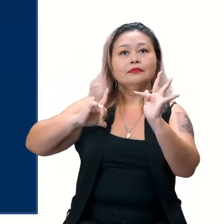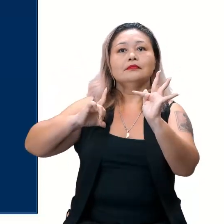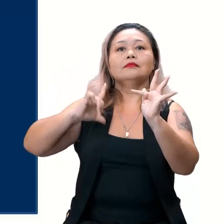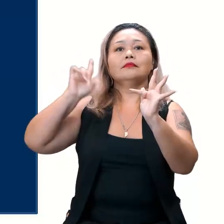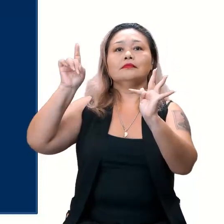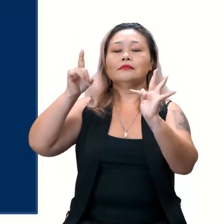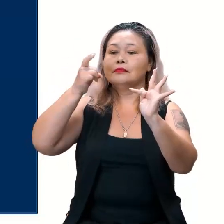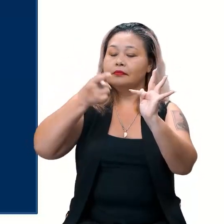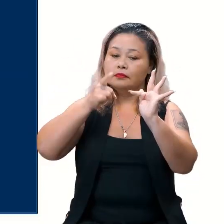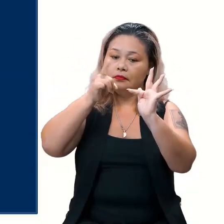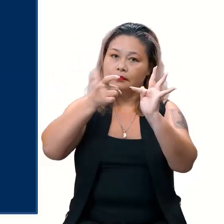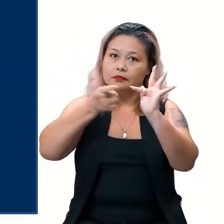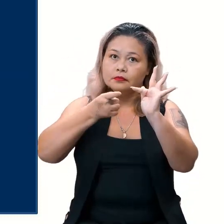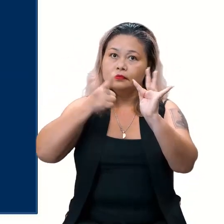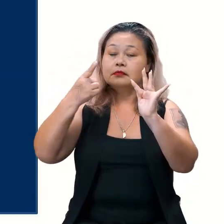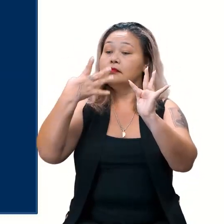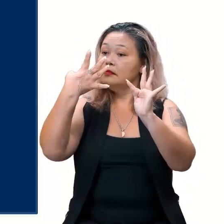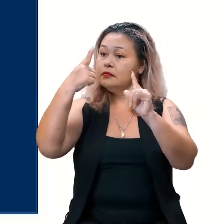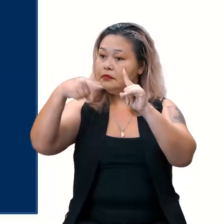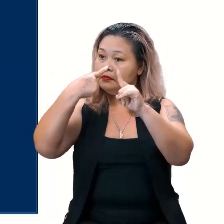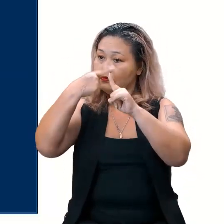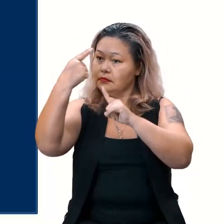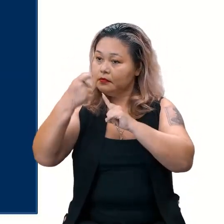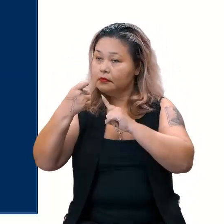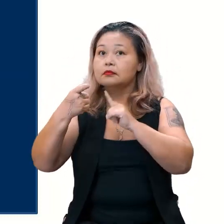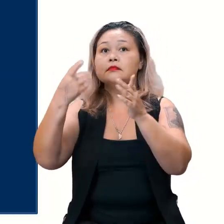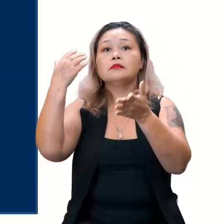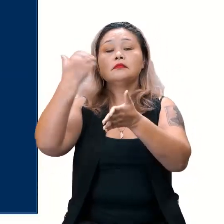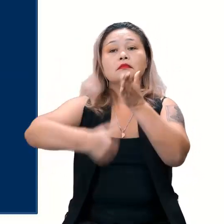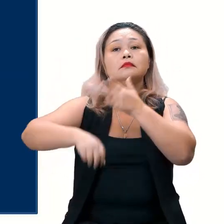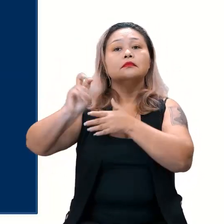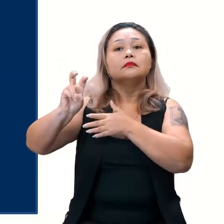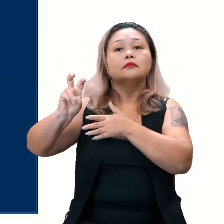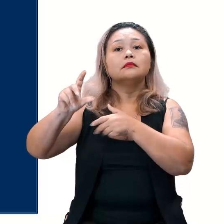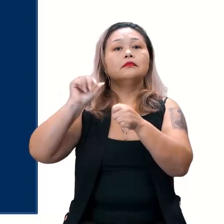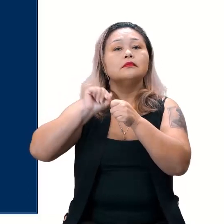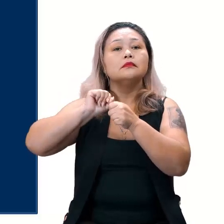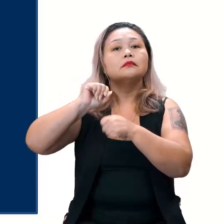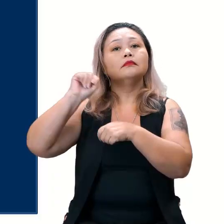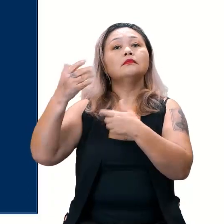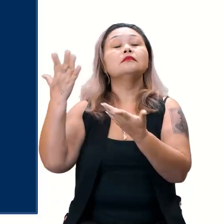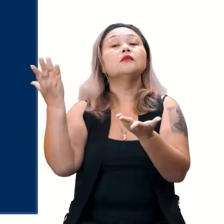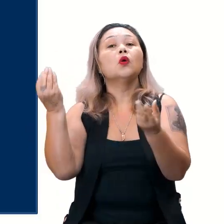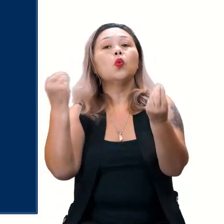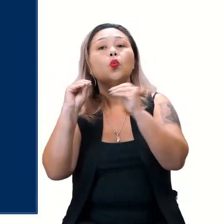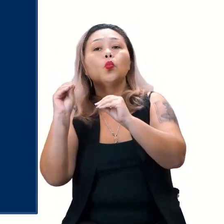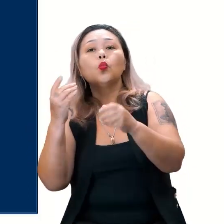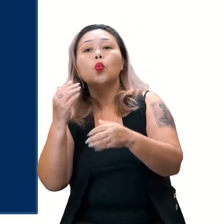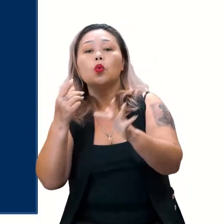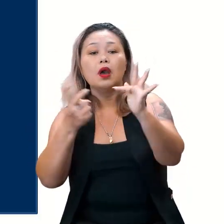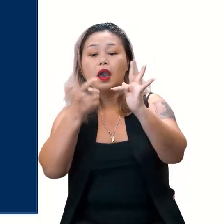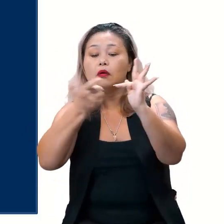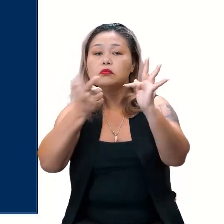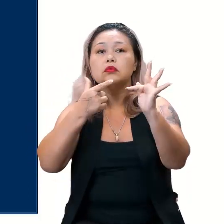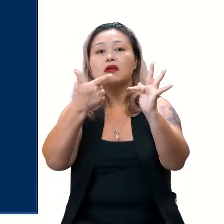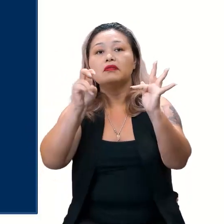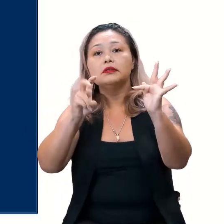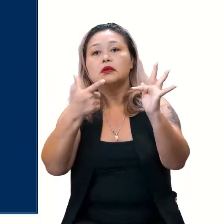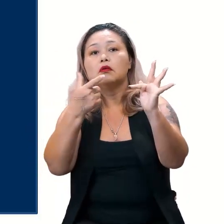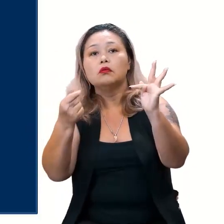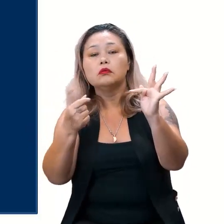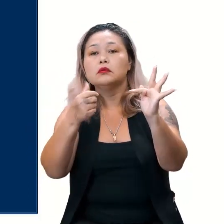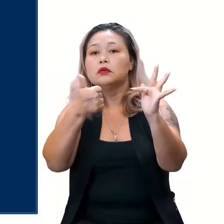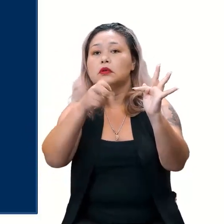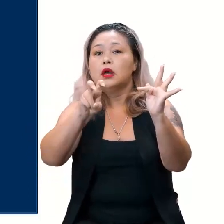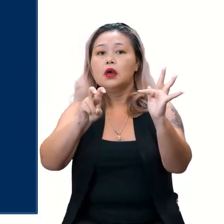a 4x menos 5. O valor de f de 5 é 25? É 20? É